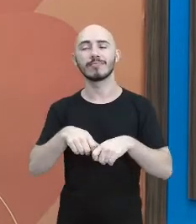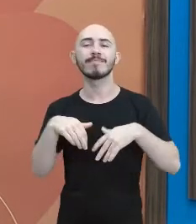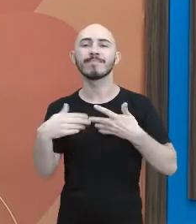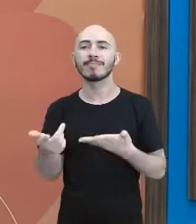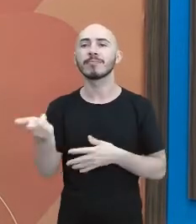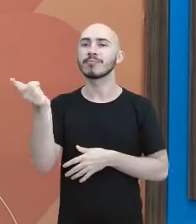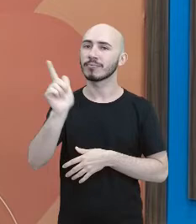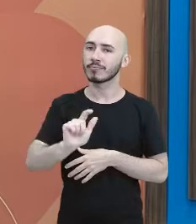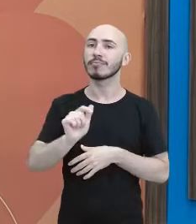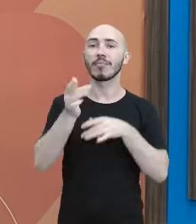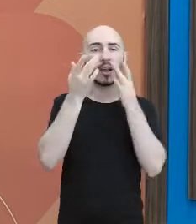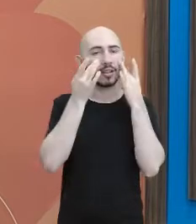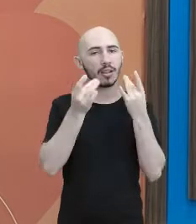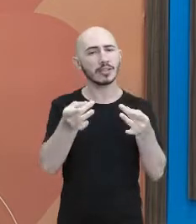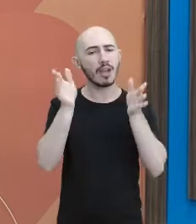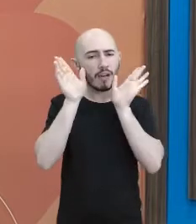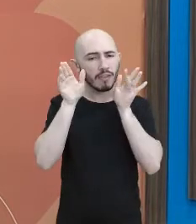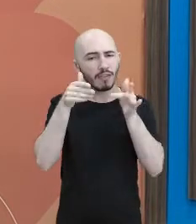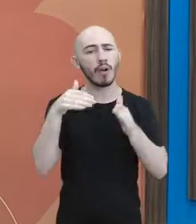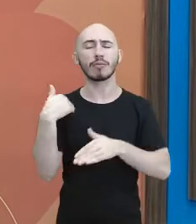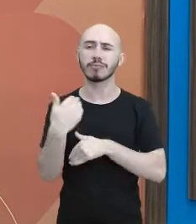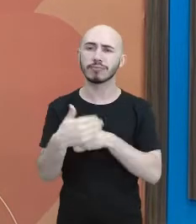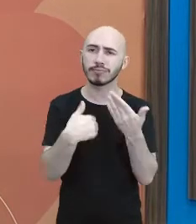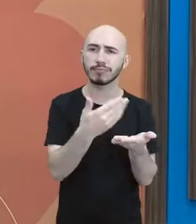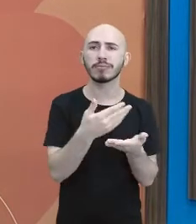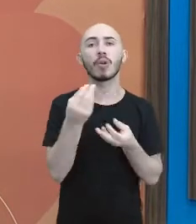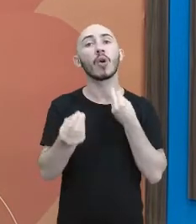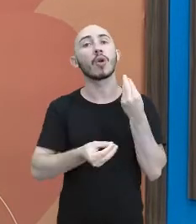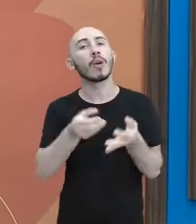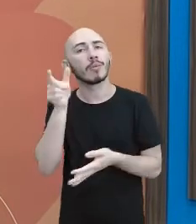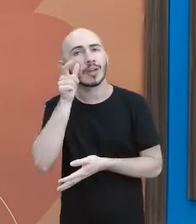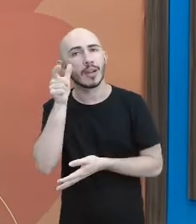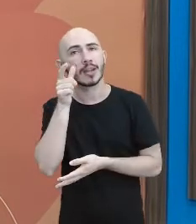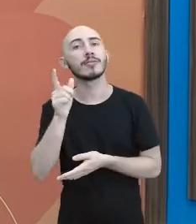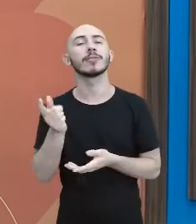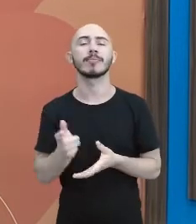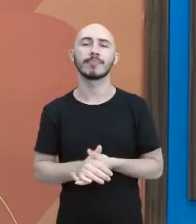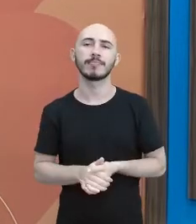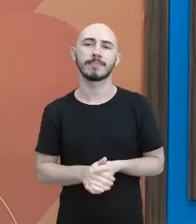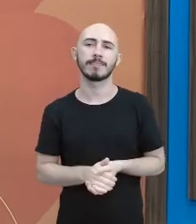seja chamada a atenção dele, para que ele se interesse no assunto.